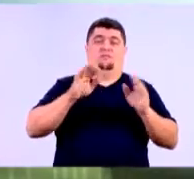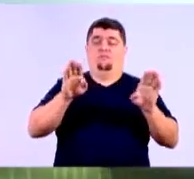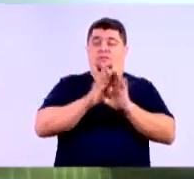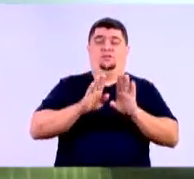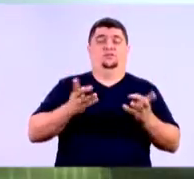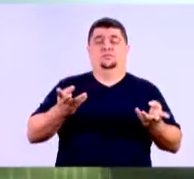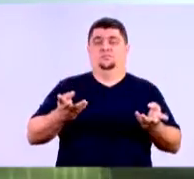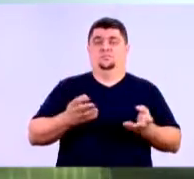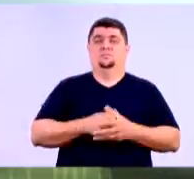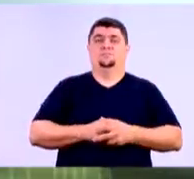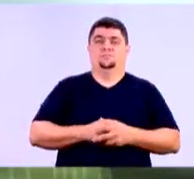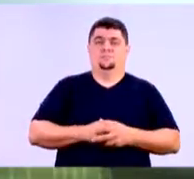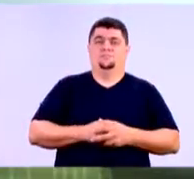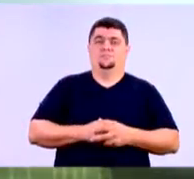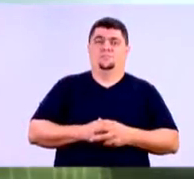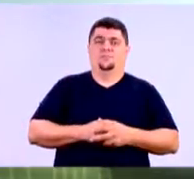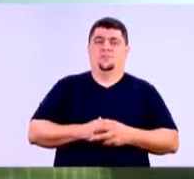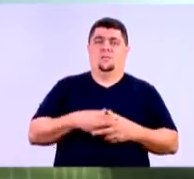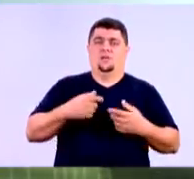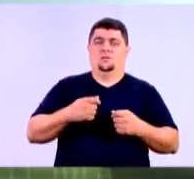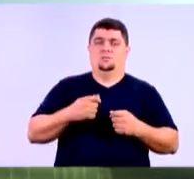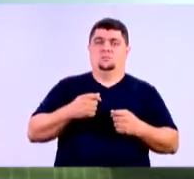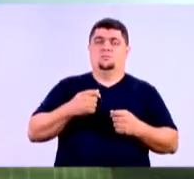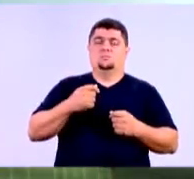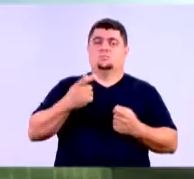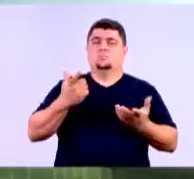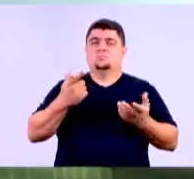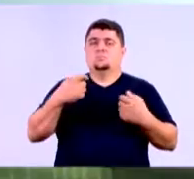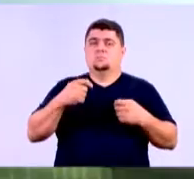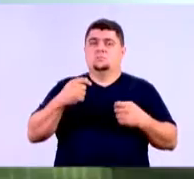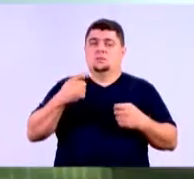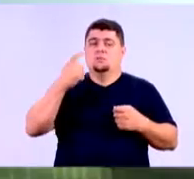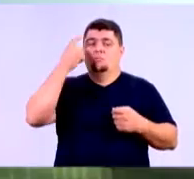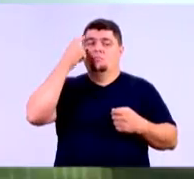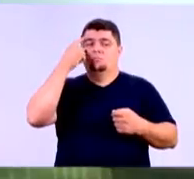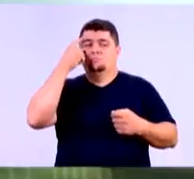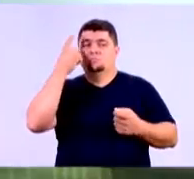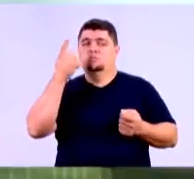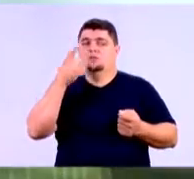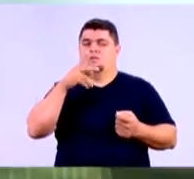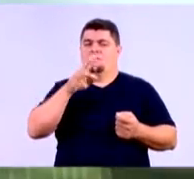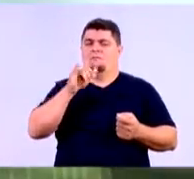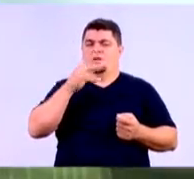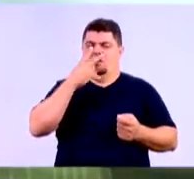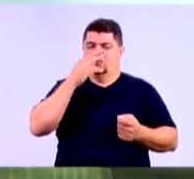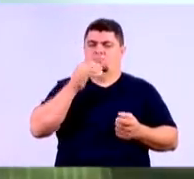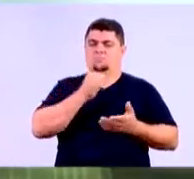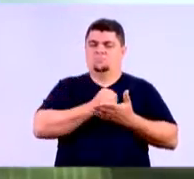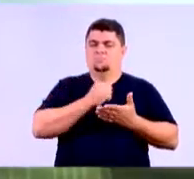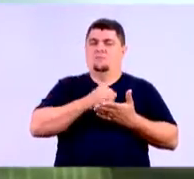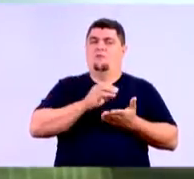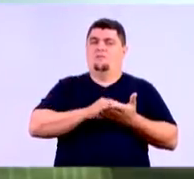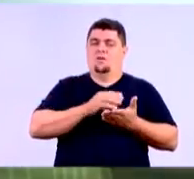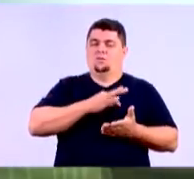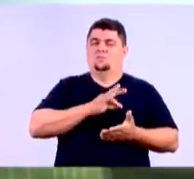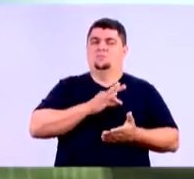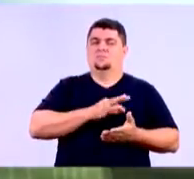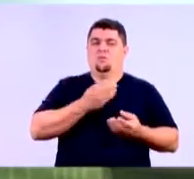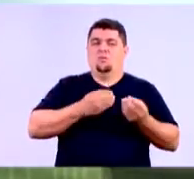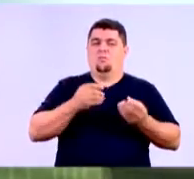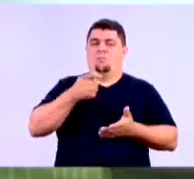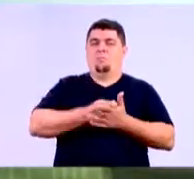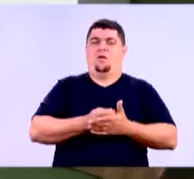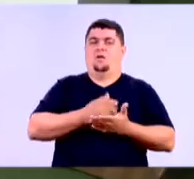massa. Então, você consegue imaginar que o emprego dessa pessoa está em risco. Por isso que é importante ter informações